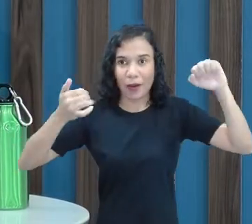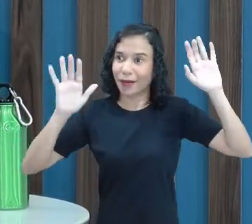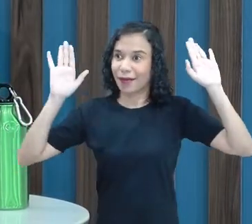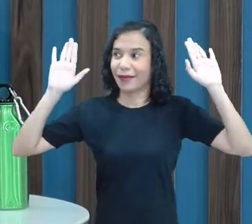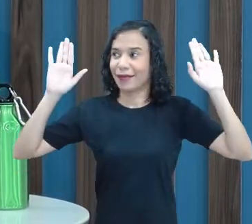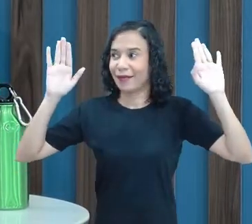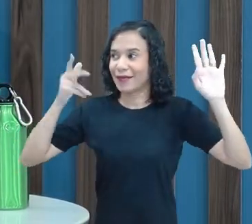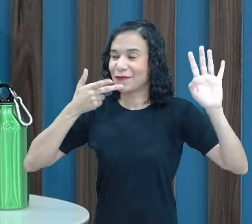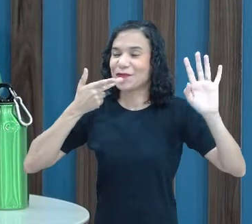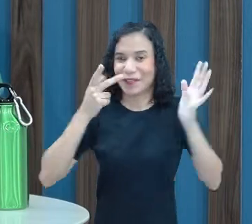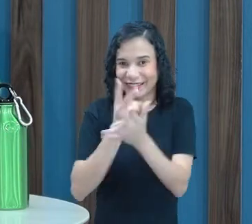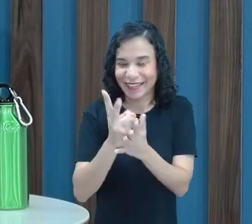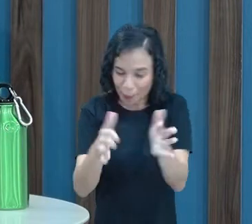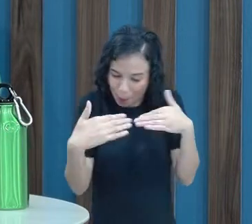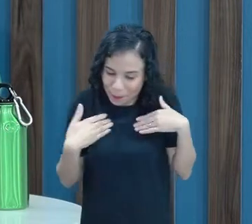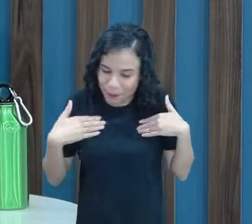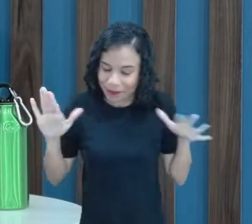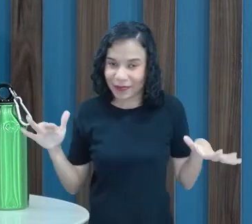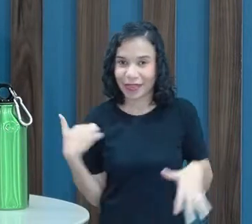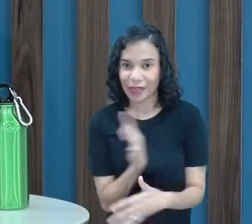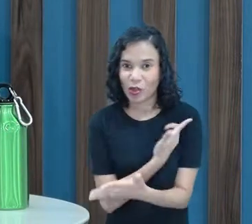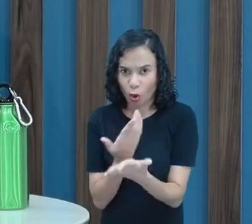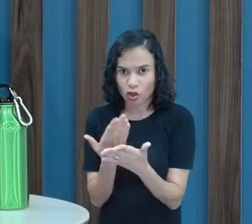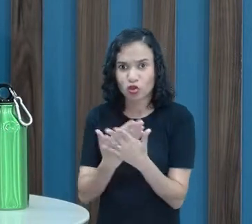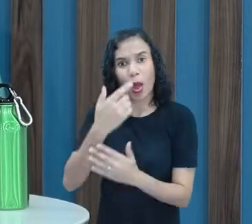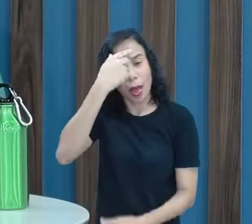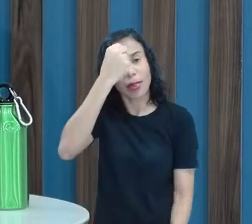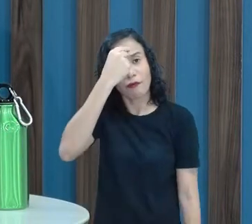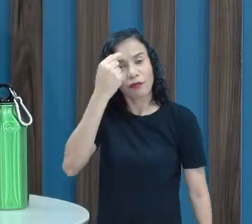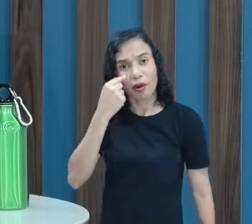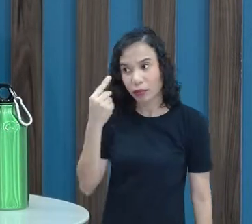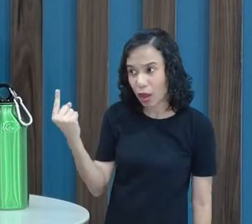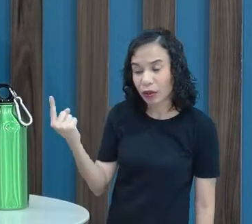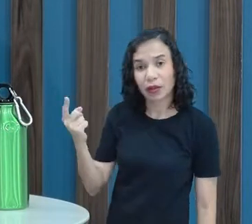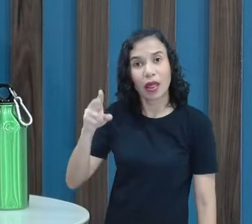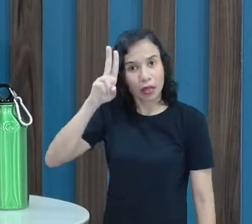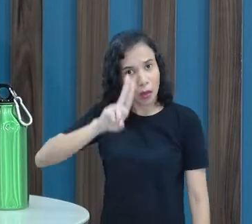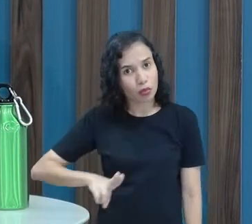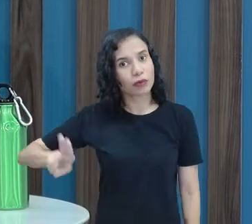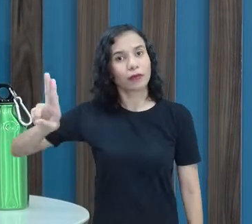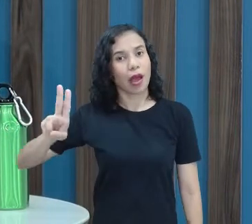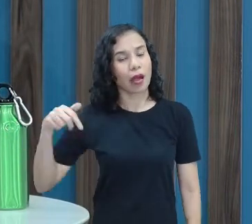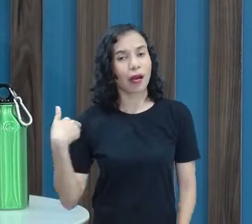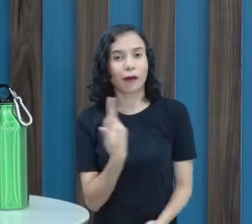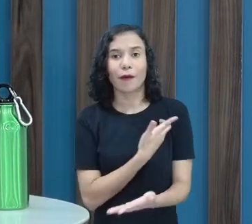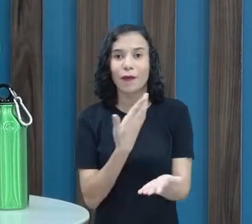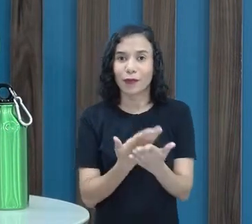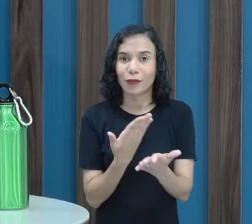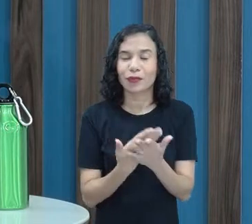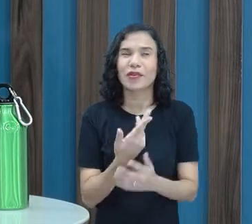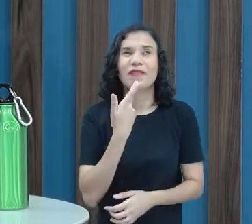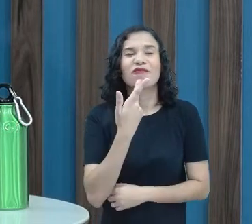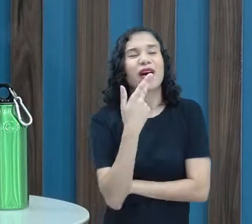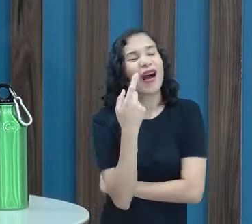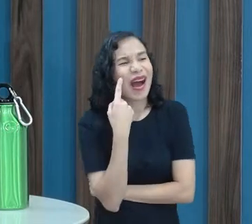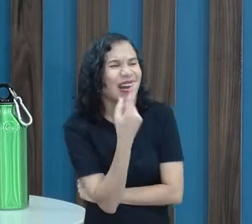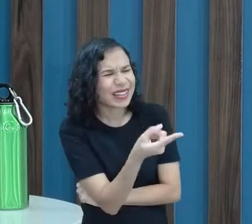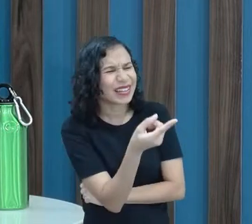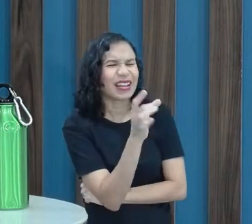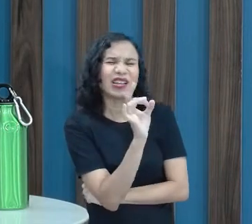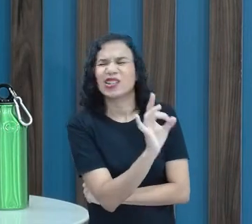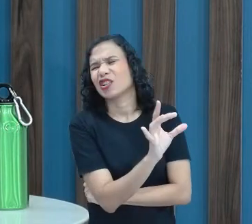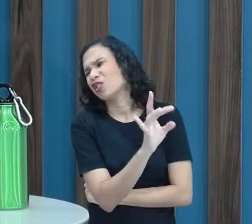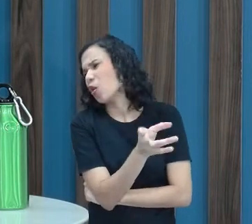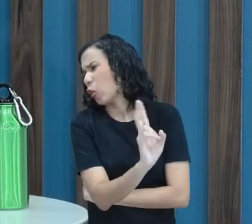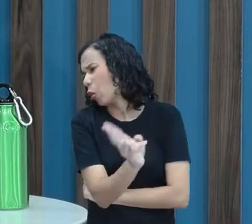estuda já puxando pra sardinha dele, a gente estuda na faculdade, porque na universidade também a gente vê essa questão, porque a gente acha às vezes que, não, isso aí é